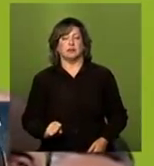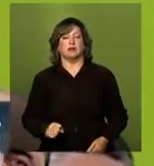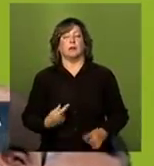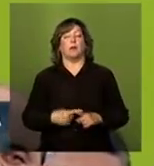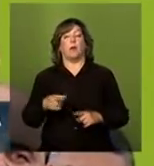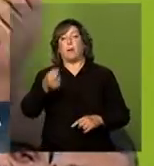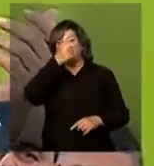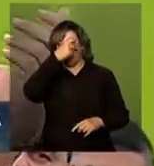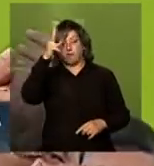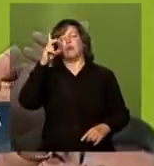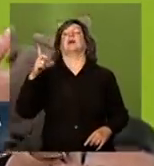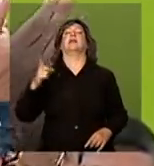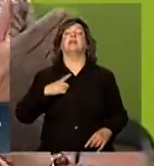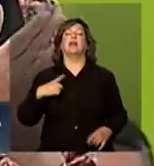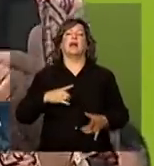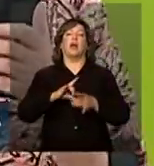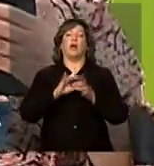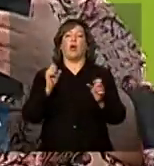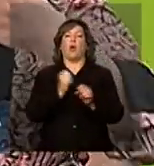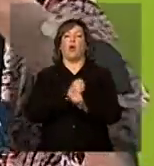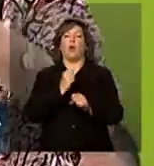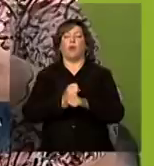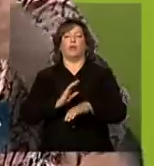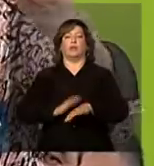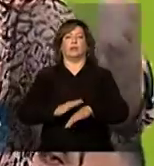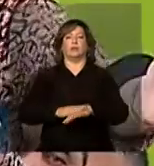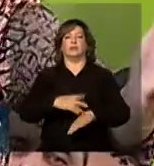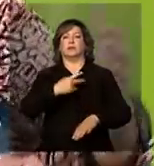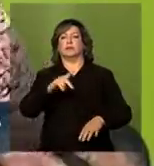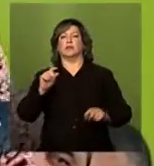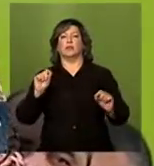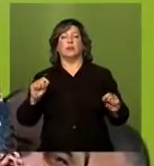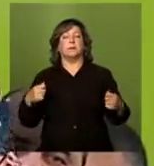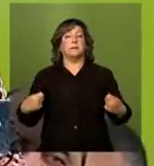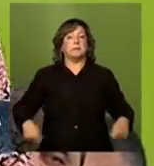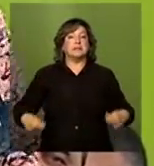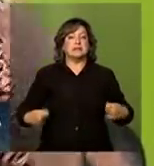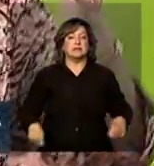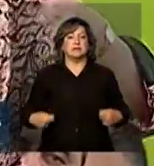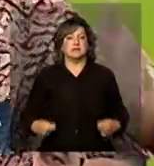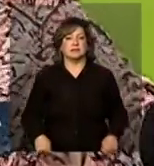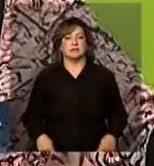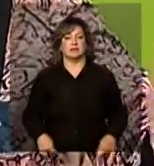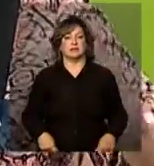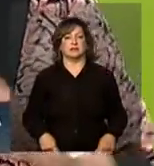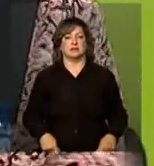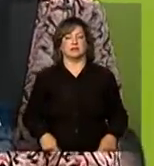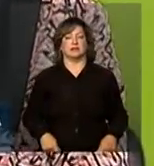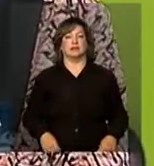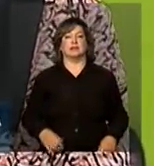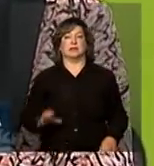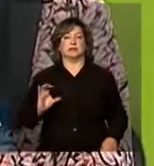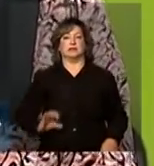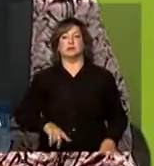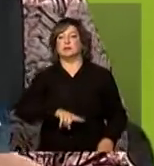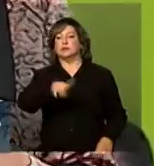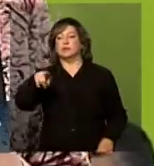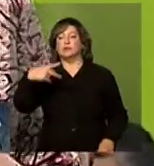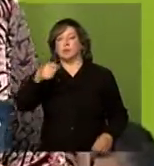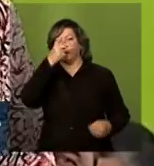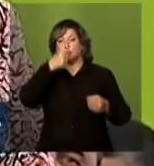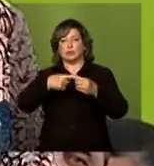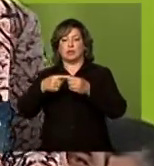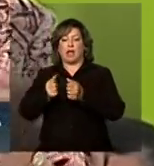autonomia para fazer uma obra demandada pelo pelo cidadão do seu município